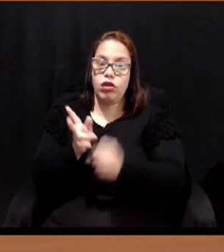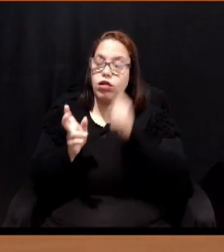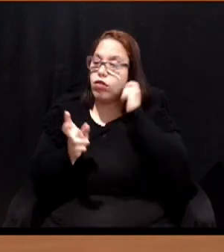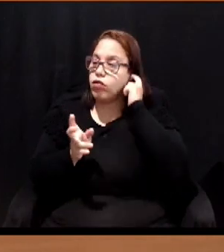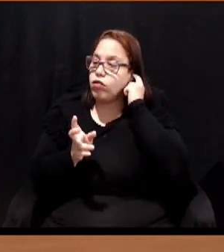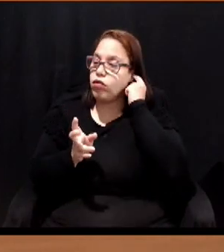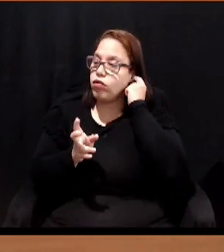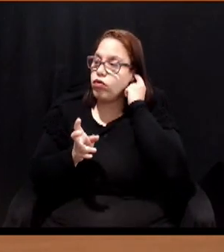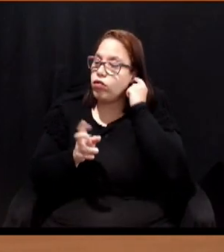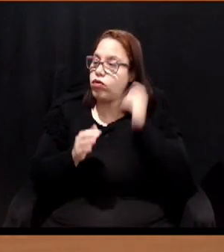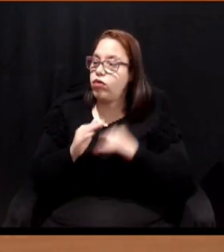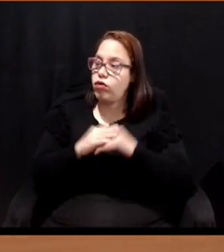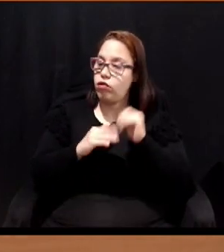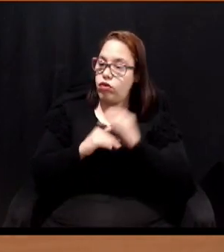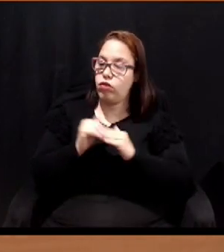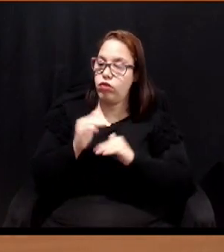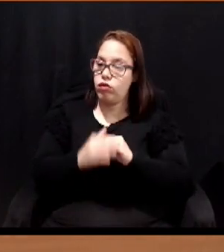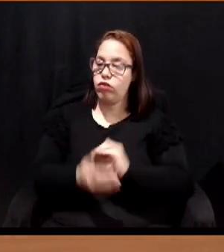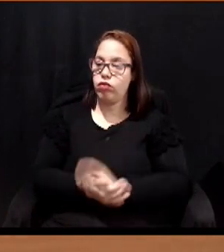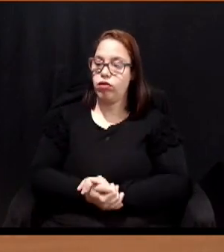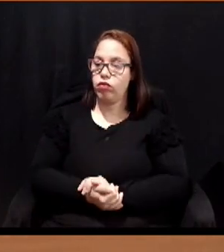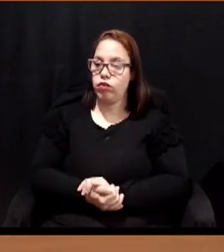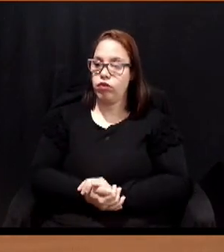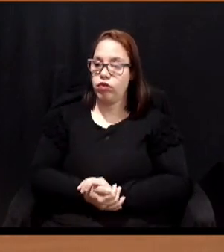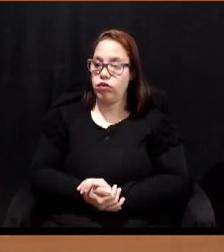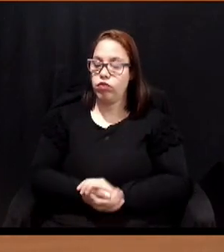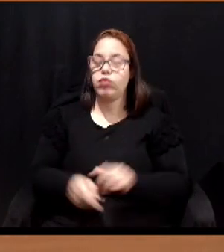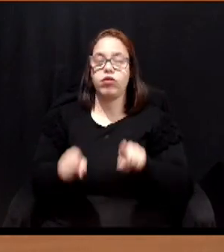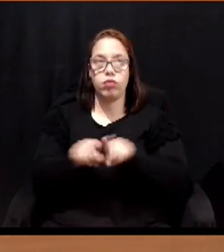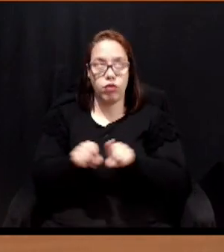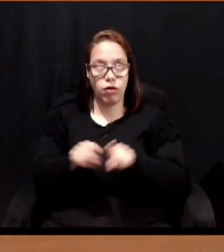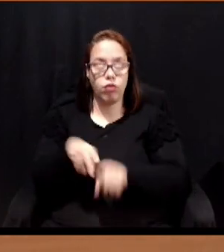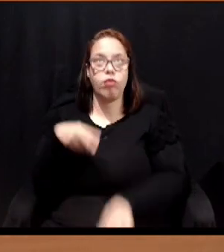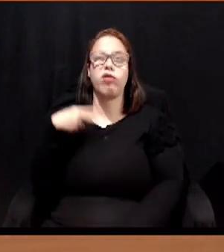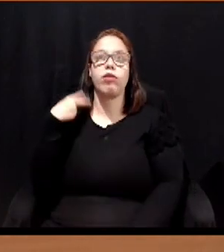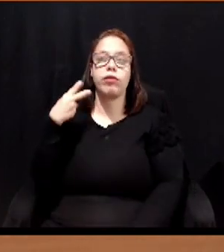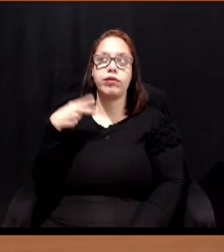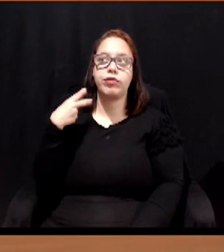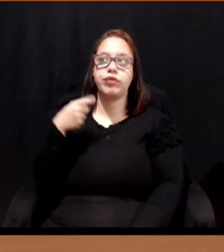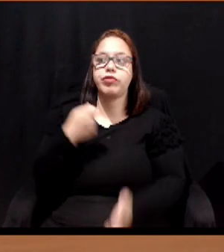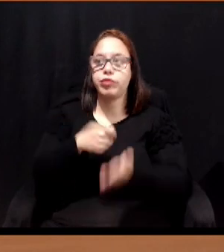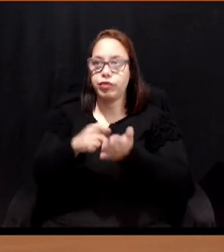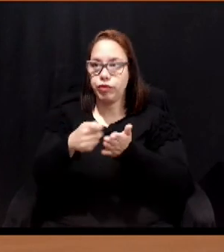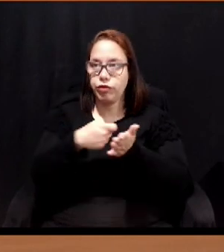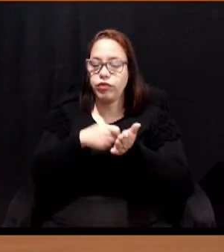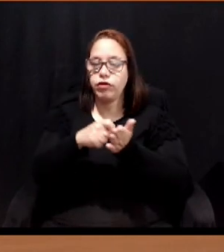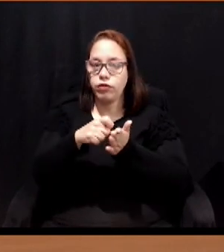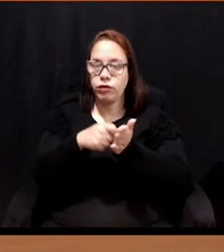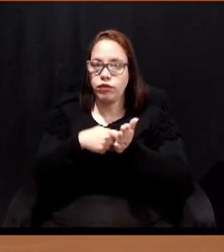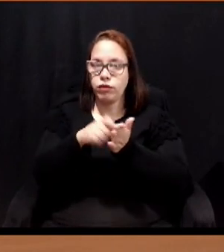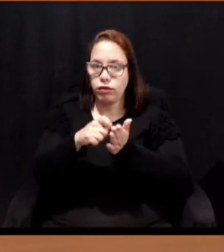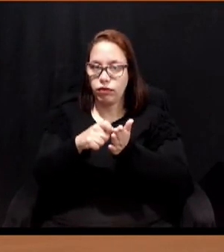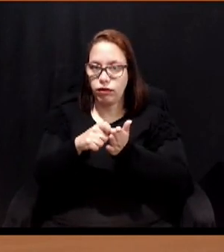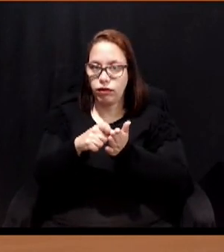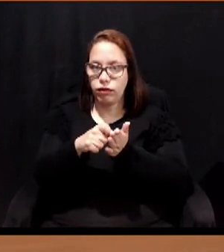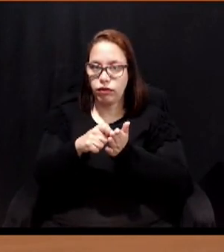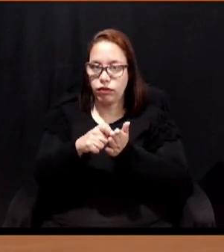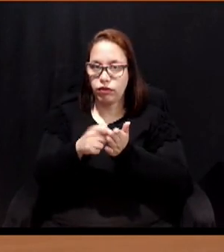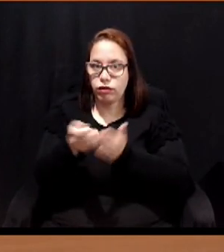tratando. Recentemente, vereadora, assinamos um termo de